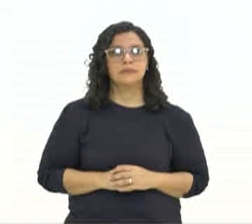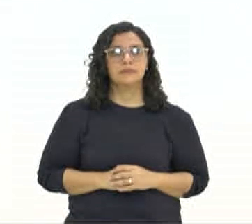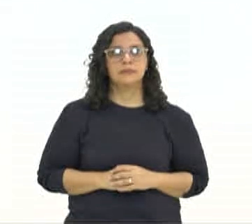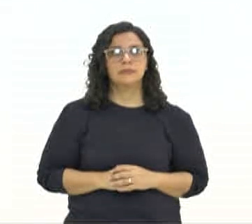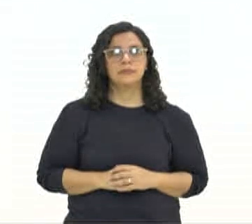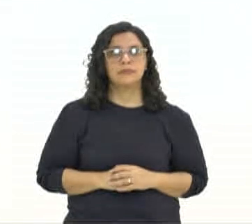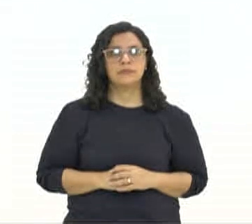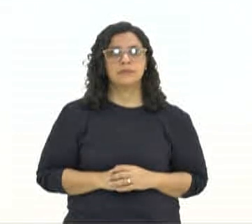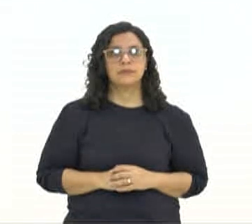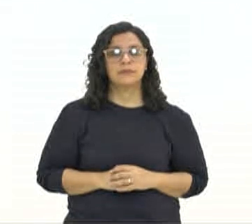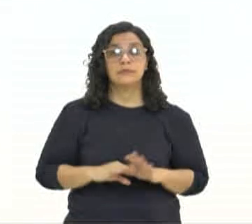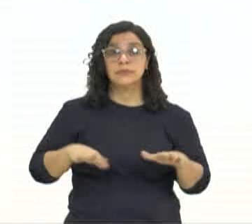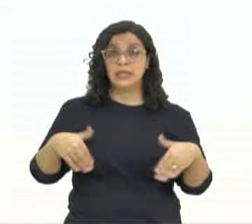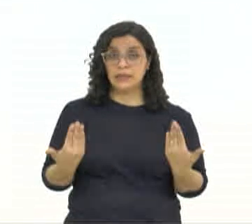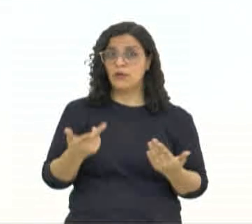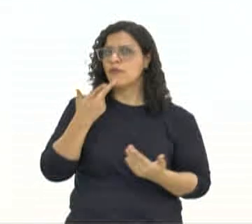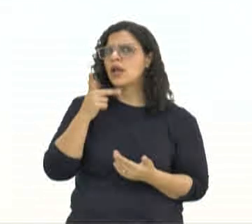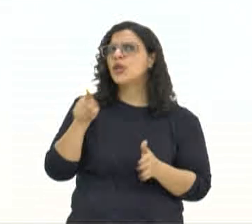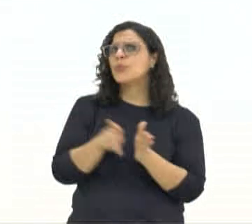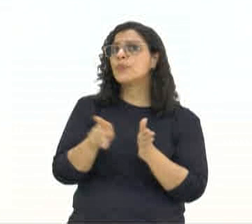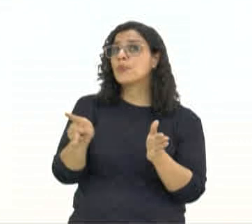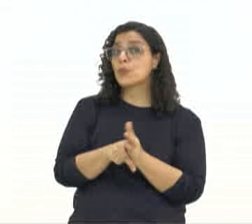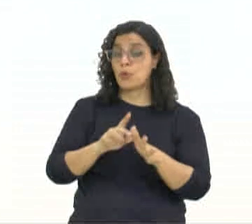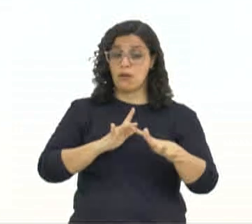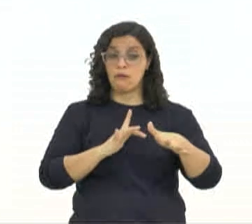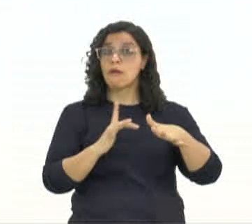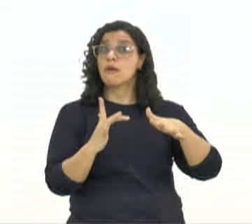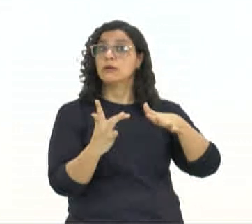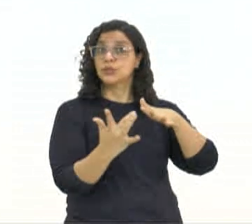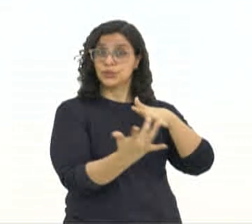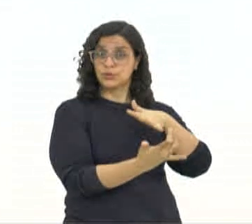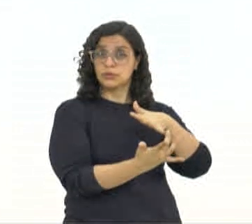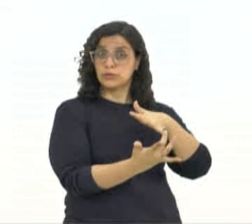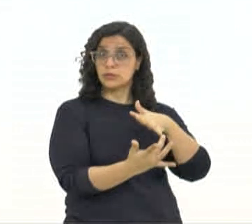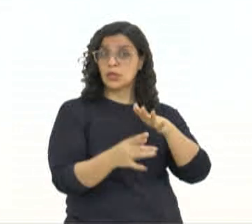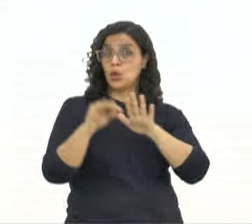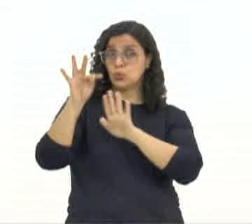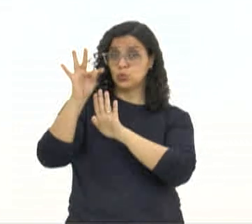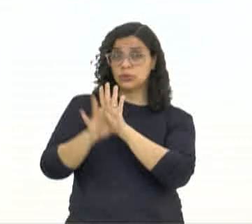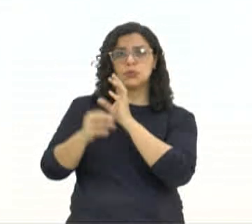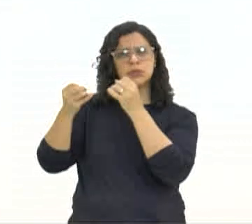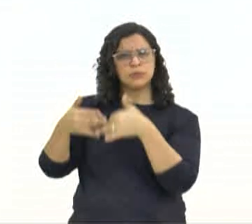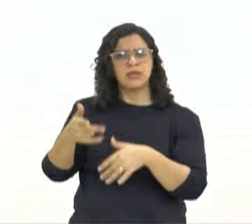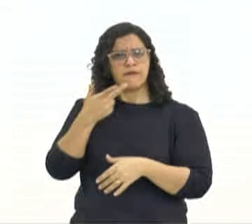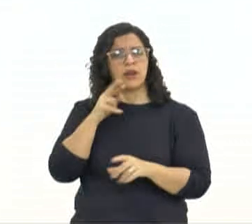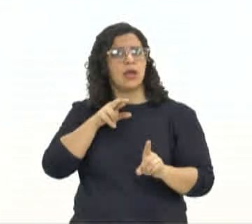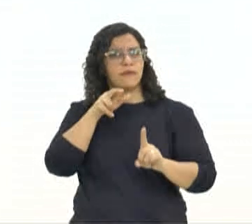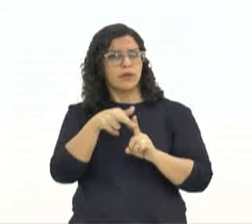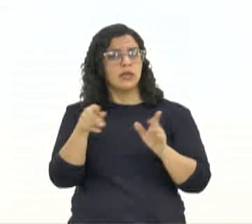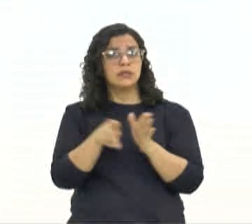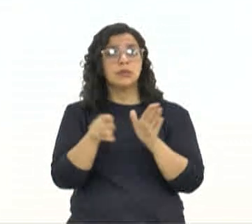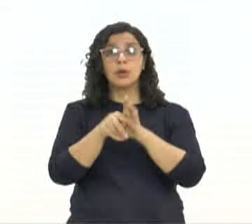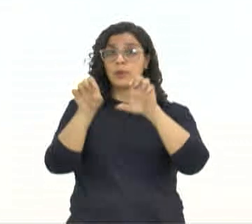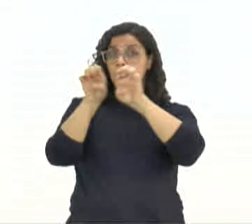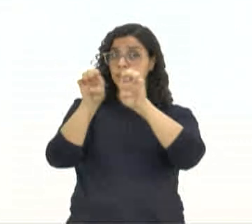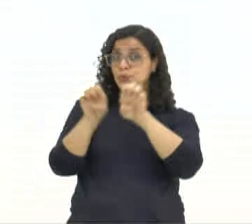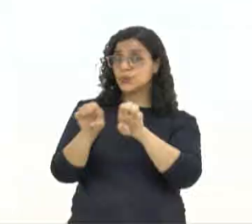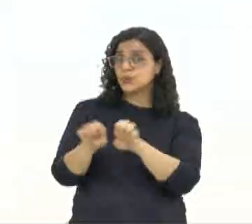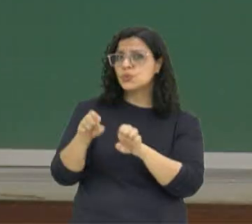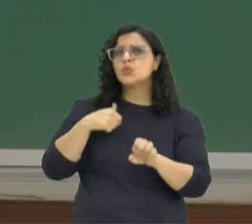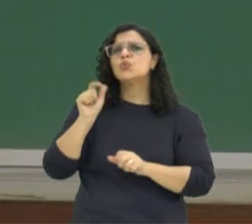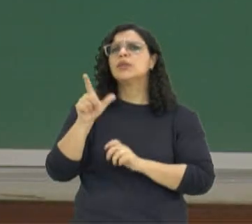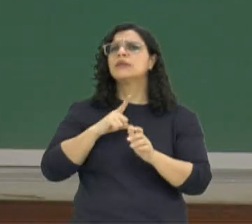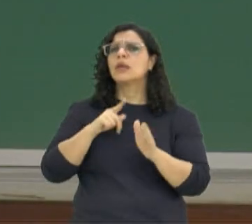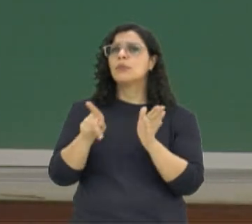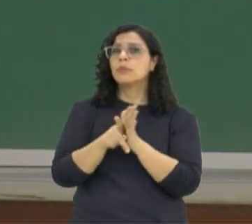interesses comuns, etc. Então, qual é a concepção de rede social de acordo com esse trecho? Ele se refere àquela estrutura, né,